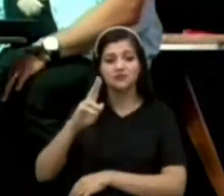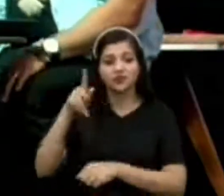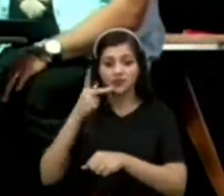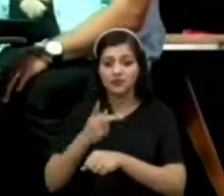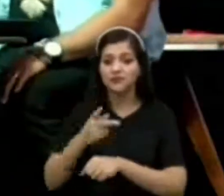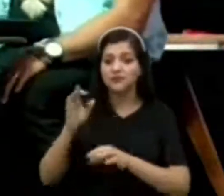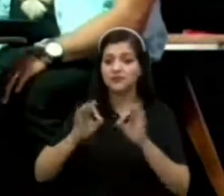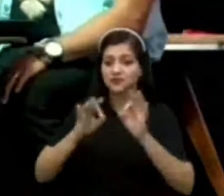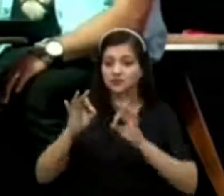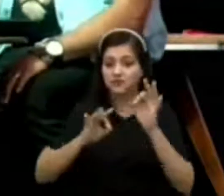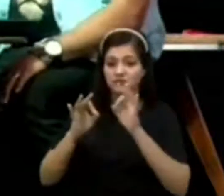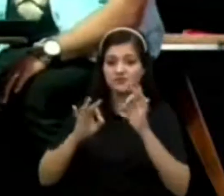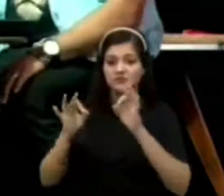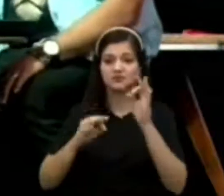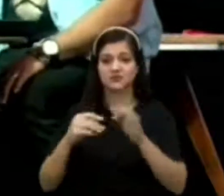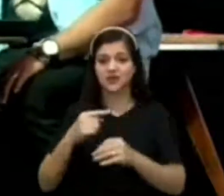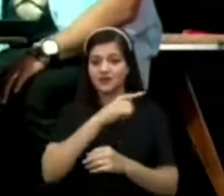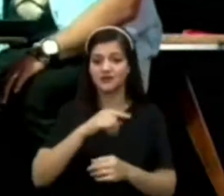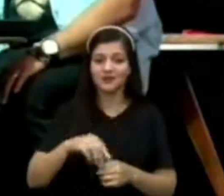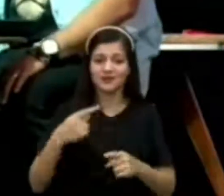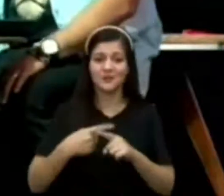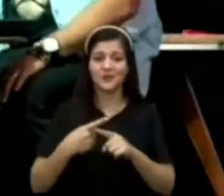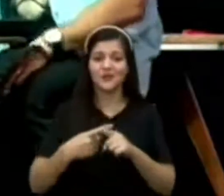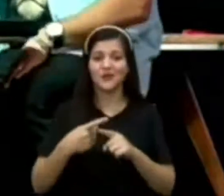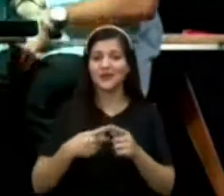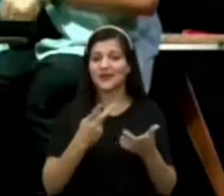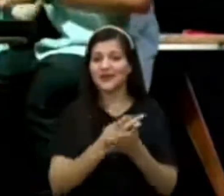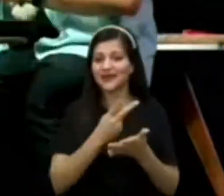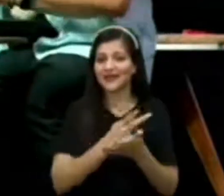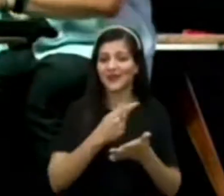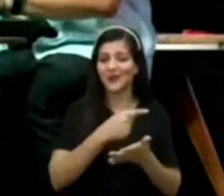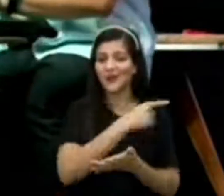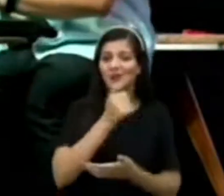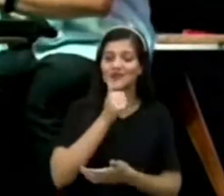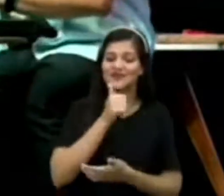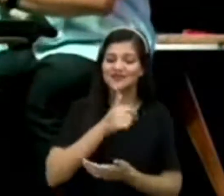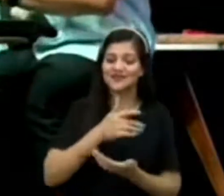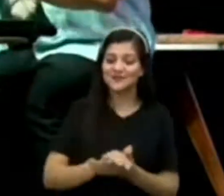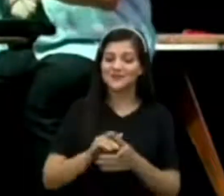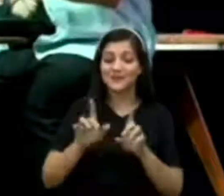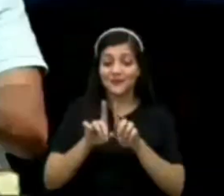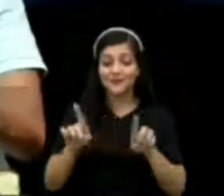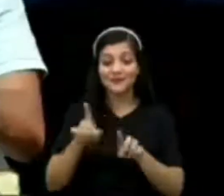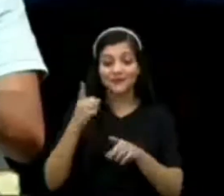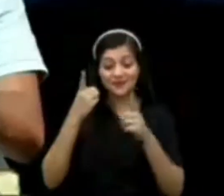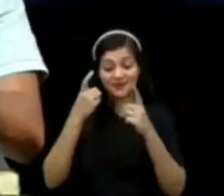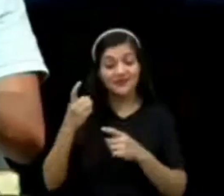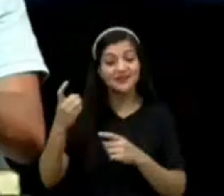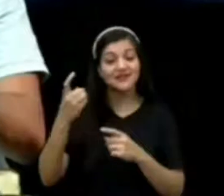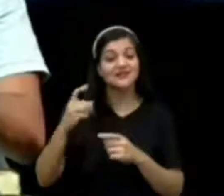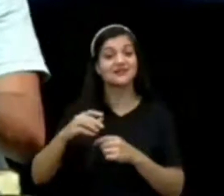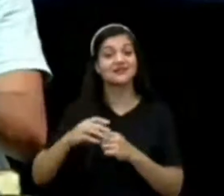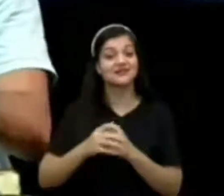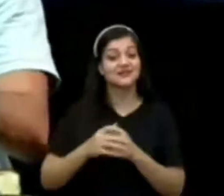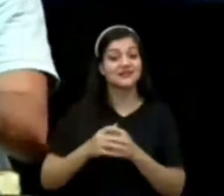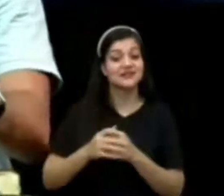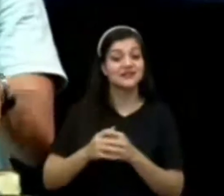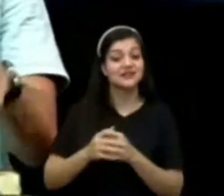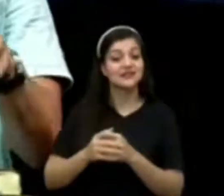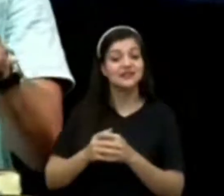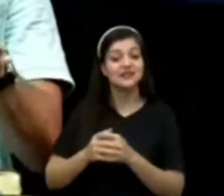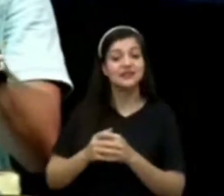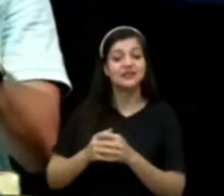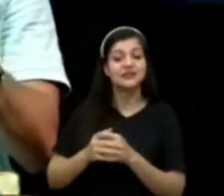tivemos que ir lá com guardinha para ajeitar o dela, que eu tinha estragado, né? Mas é interessante que